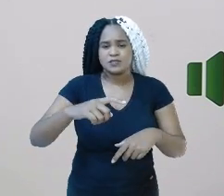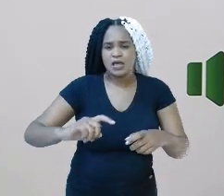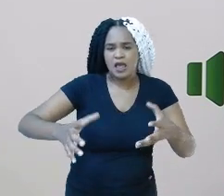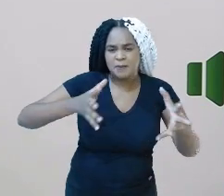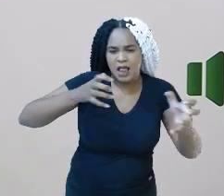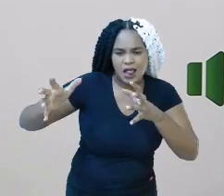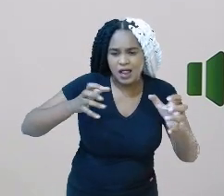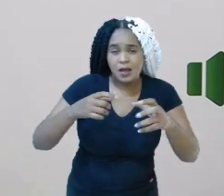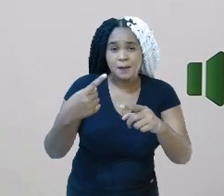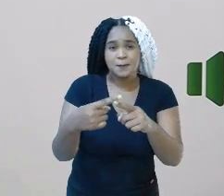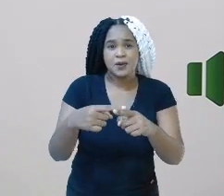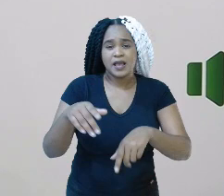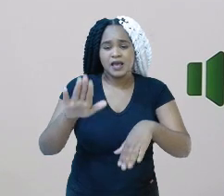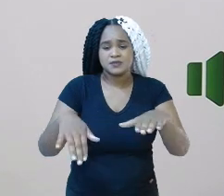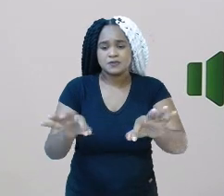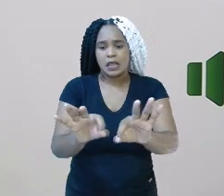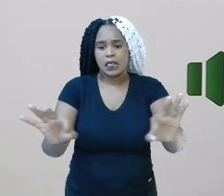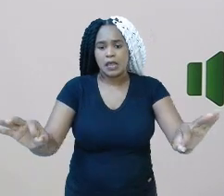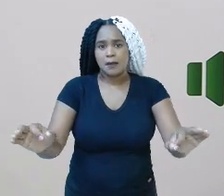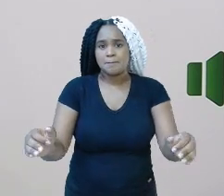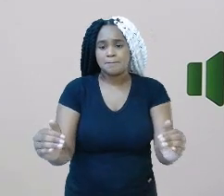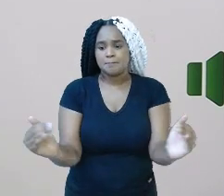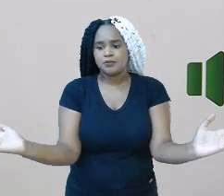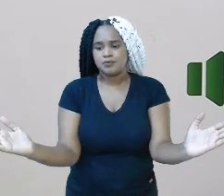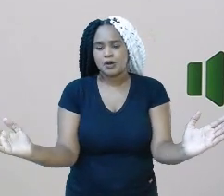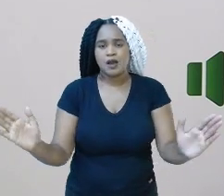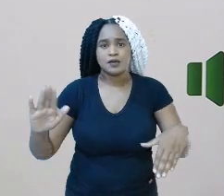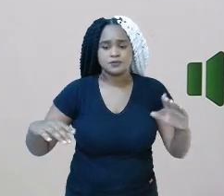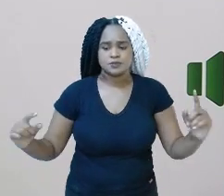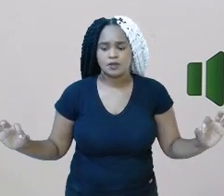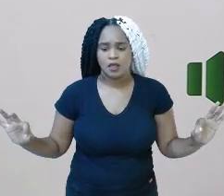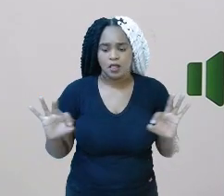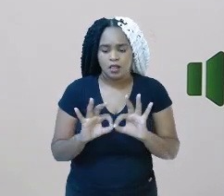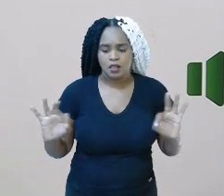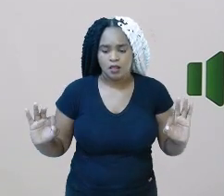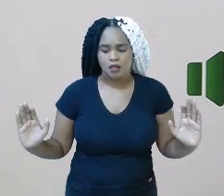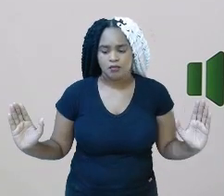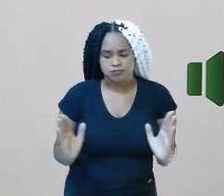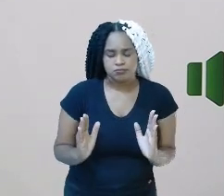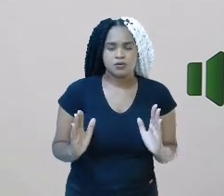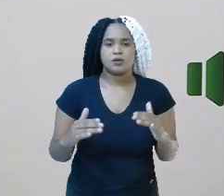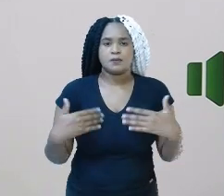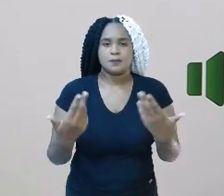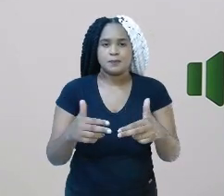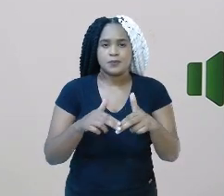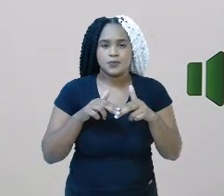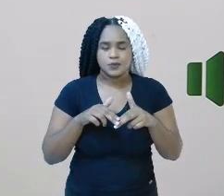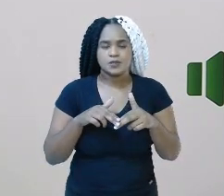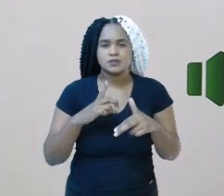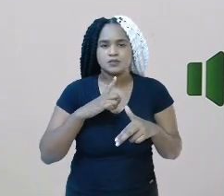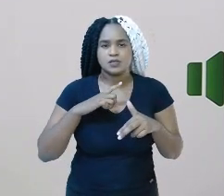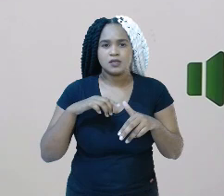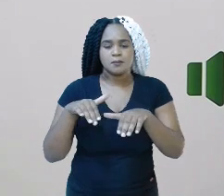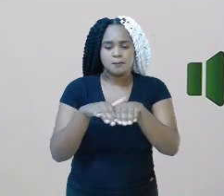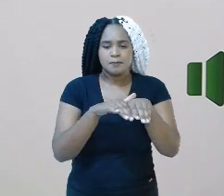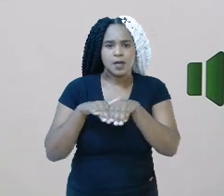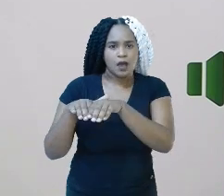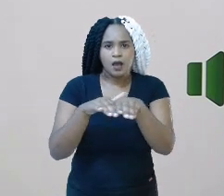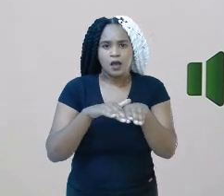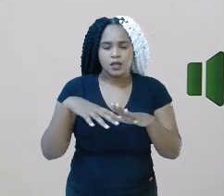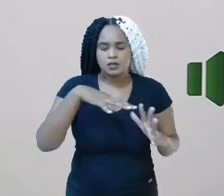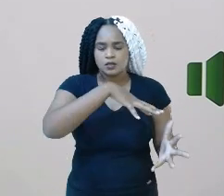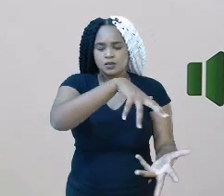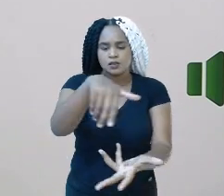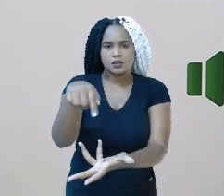os passos, eles podem ser maiores ou menores. Por isso que existe o sistema internacional, a